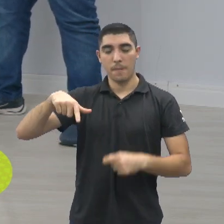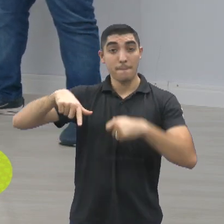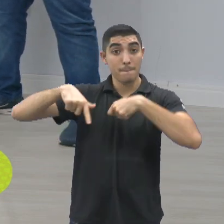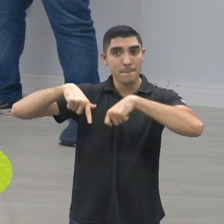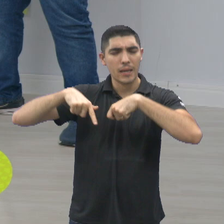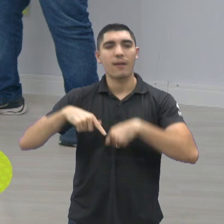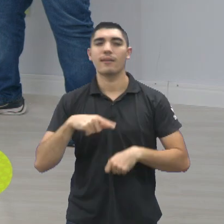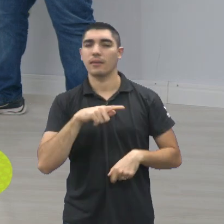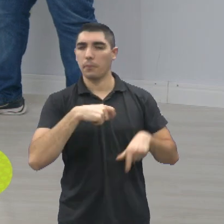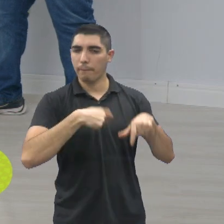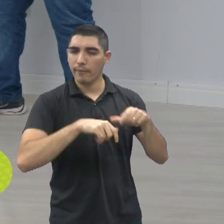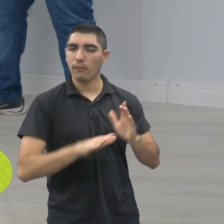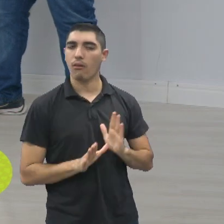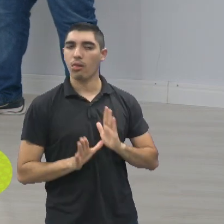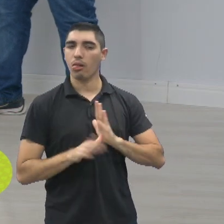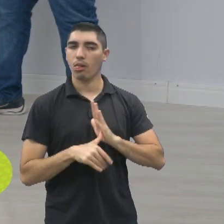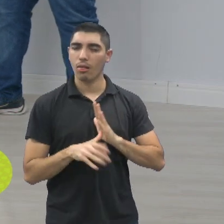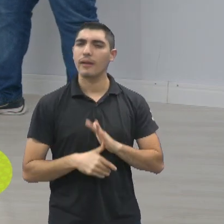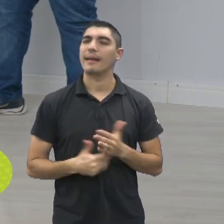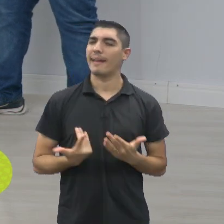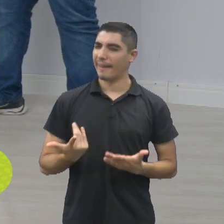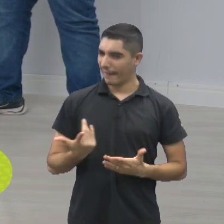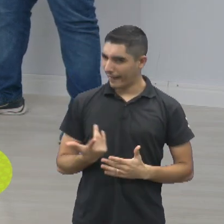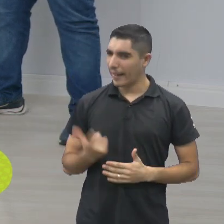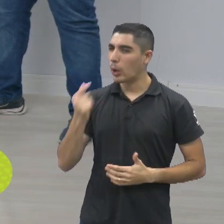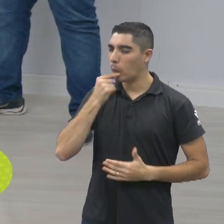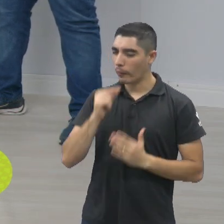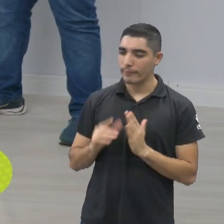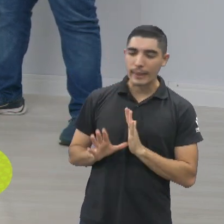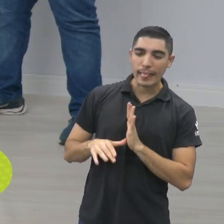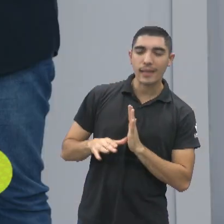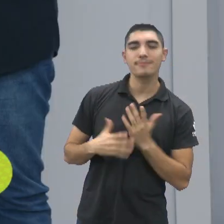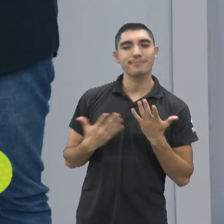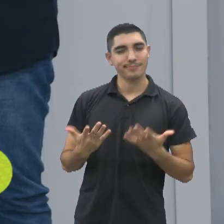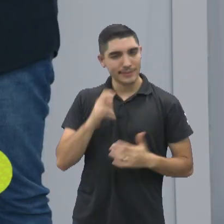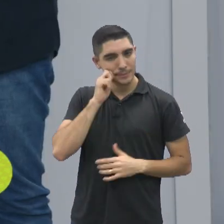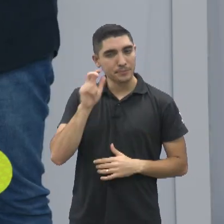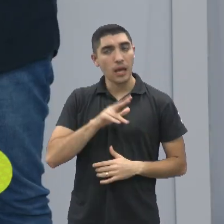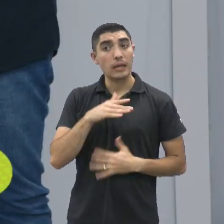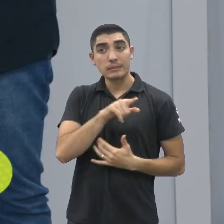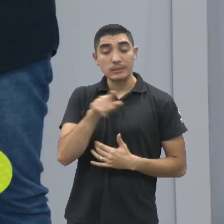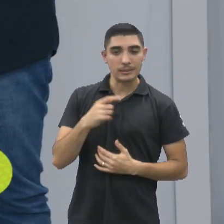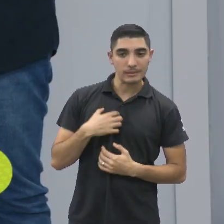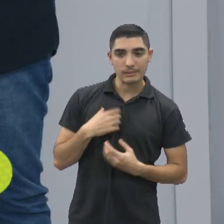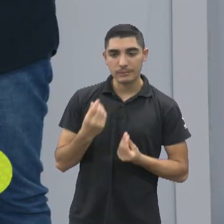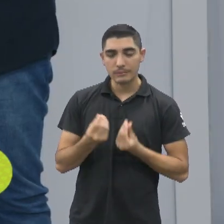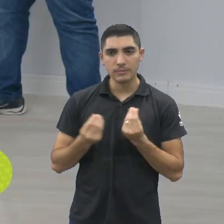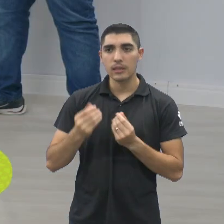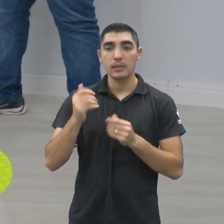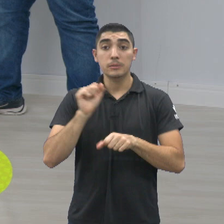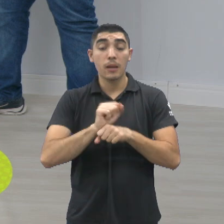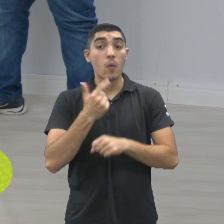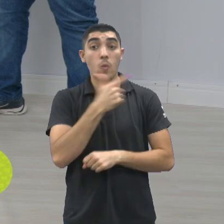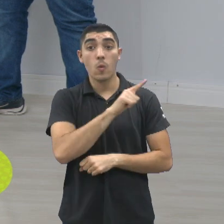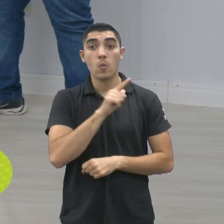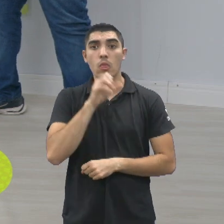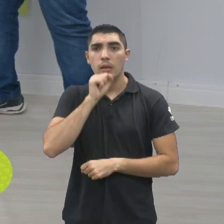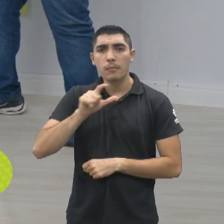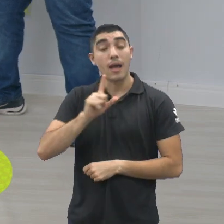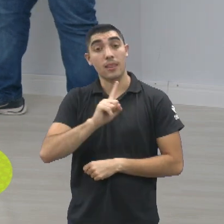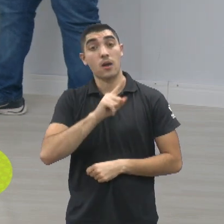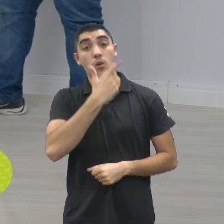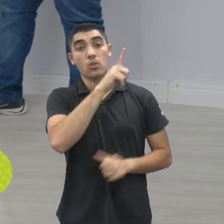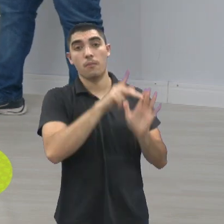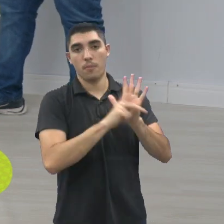Pênalti, eu lembro. Pênalti bem maroto mesmo. E aí vocês ficavam na dependência, se não me engano, da Independente de Limeira. Do América de Rio Preto. América